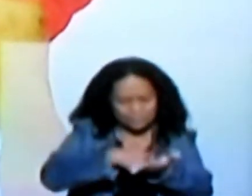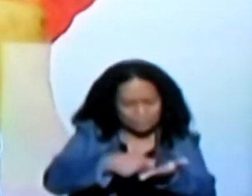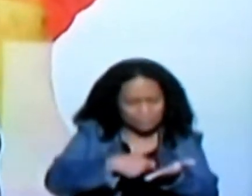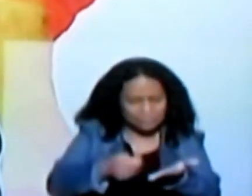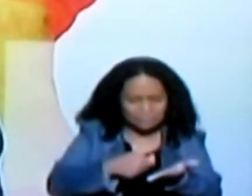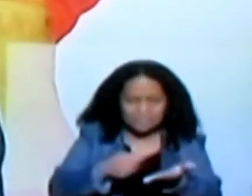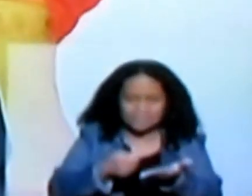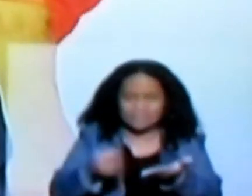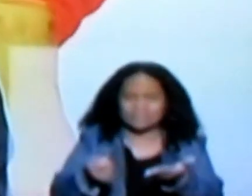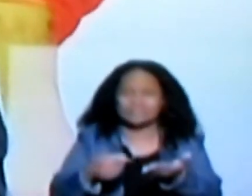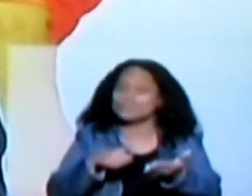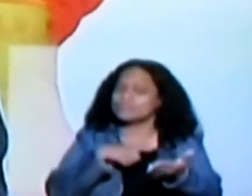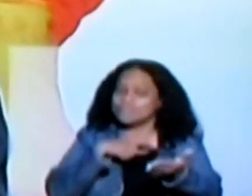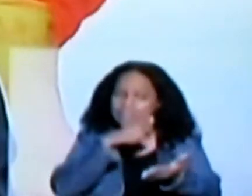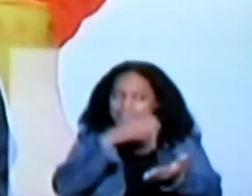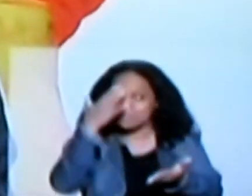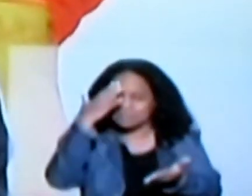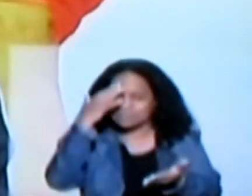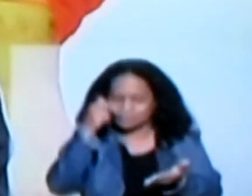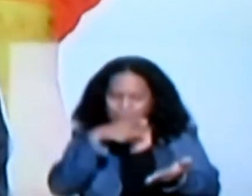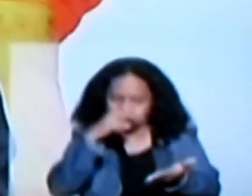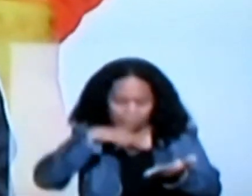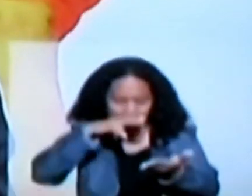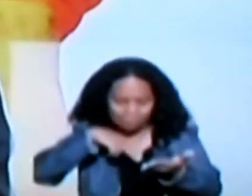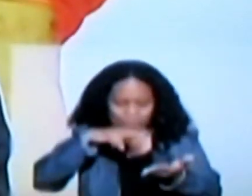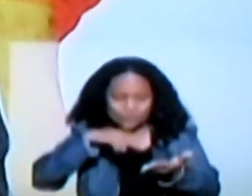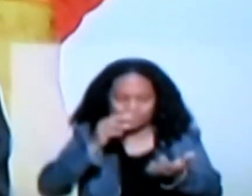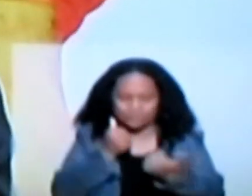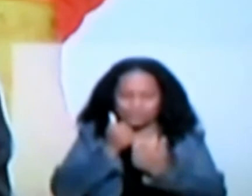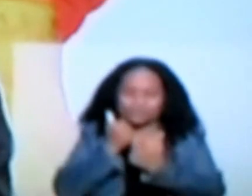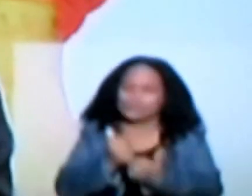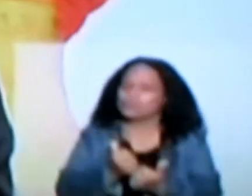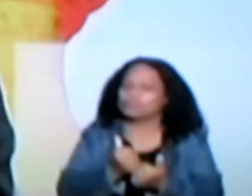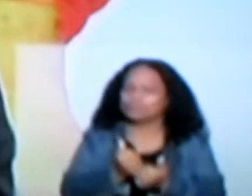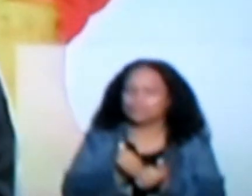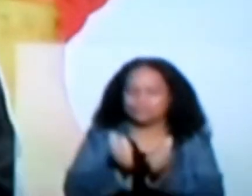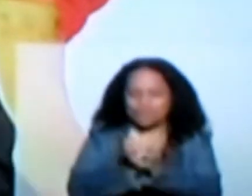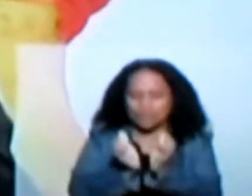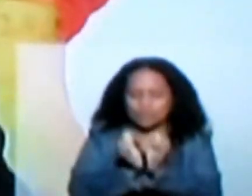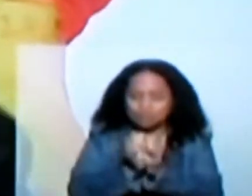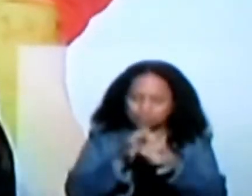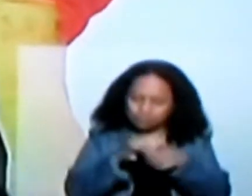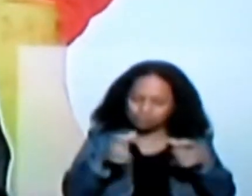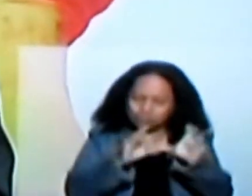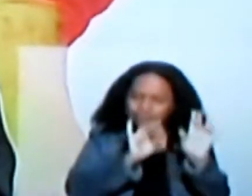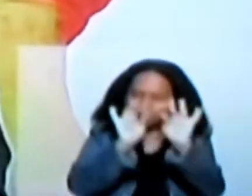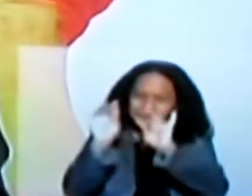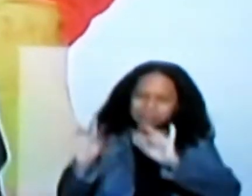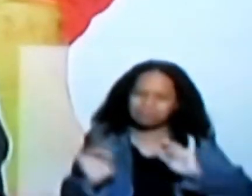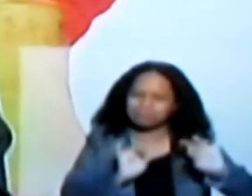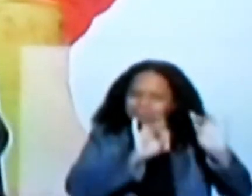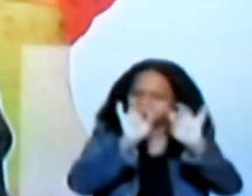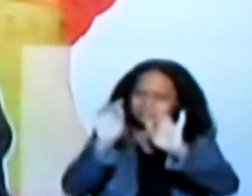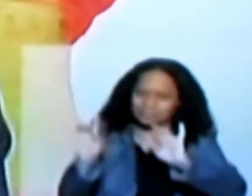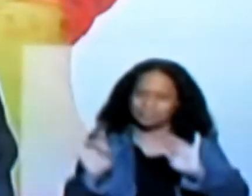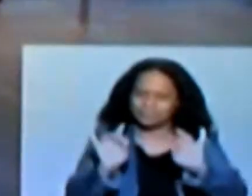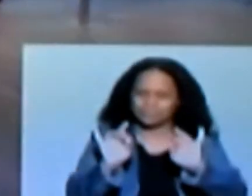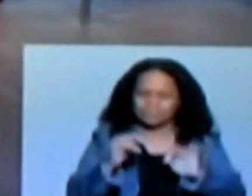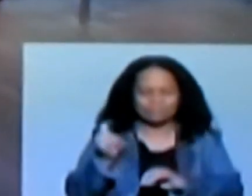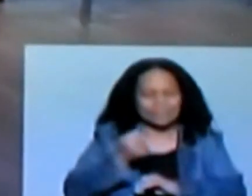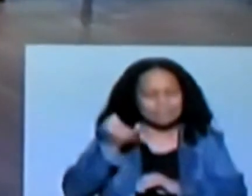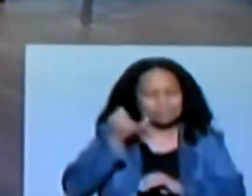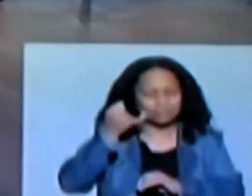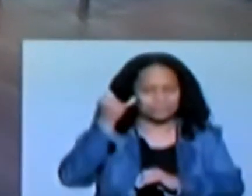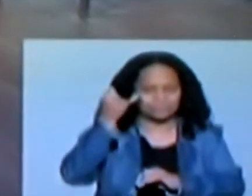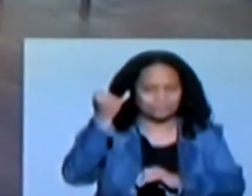coisa, quando eu vou publicar qualquer coisa, eu sei que eu vou ter audiência deles, eu sei que eu vou ter o apoio deles. Então, assim, é um grupo seleto, assim, que realmente... Vocês são